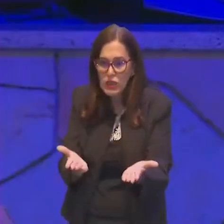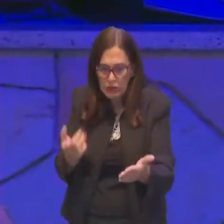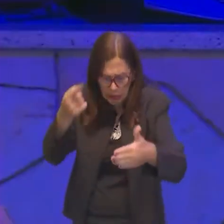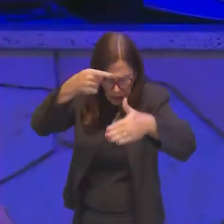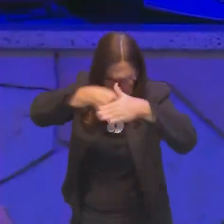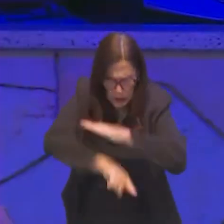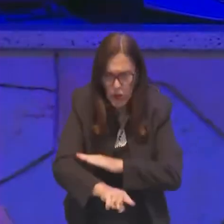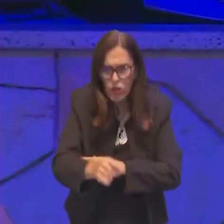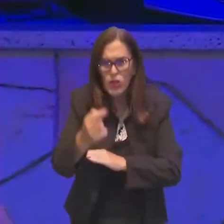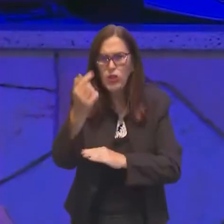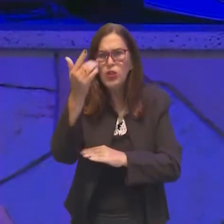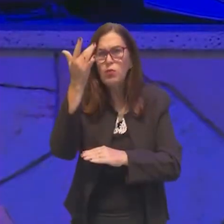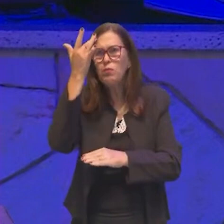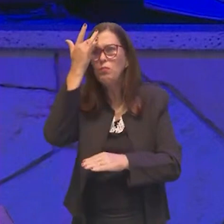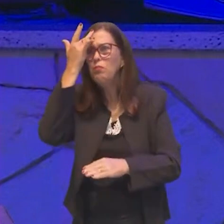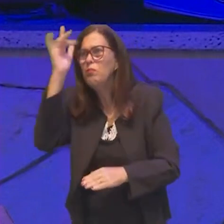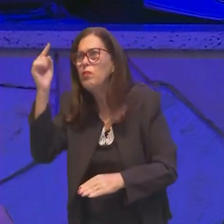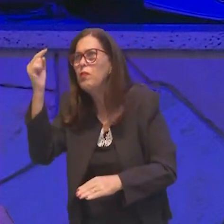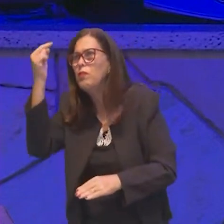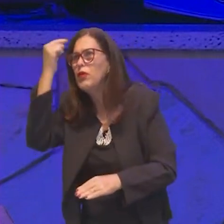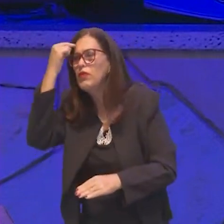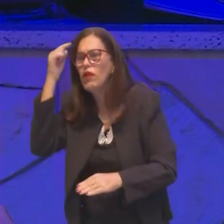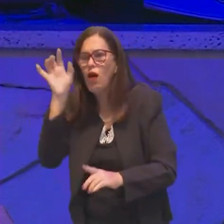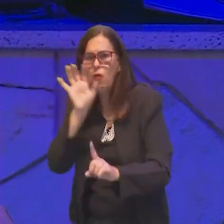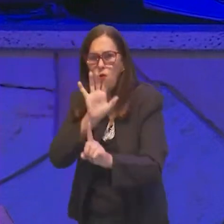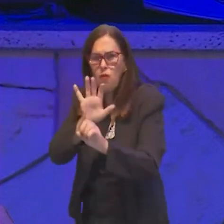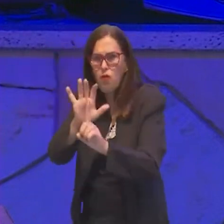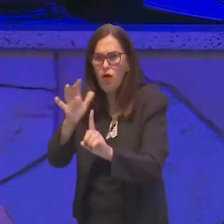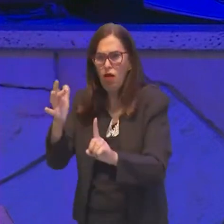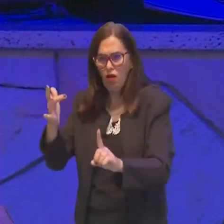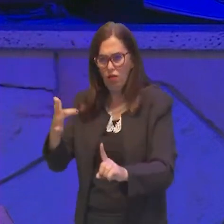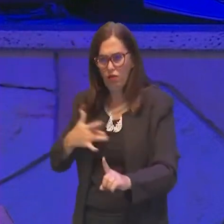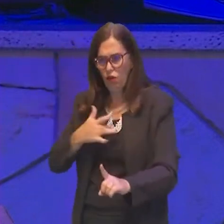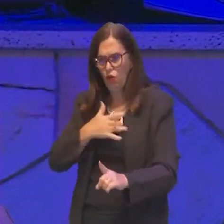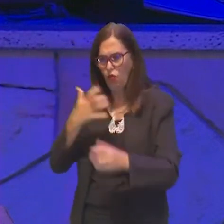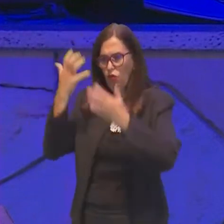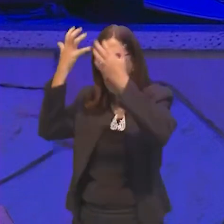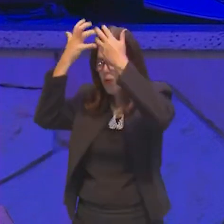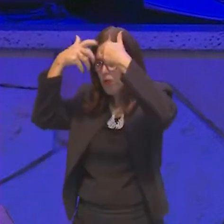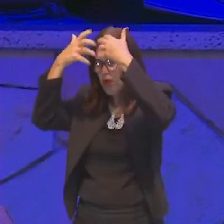não pensando que estas questões poderiam afetar a saúde mental da pessoa.